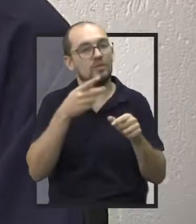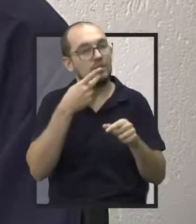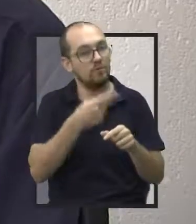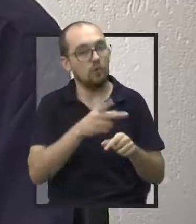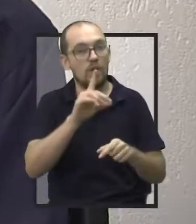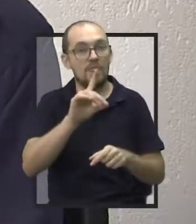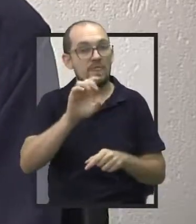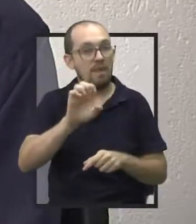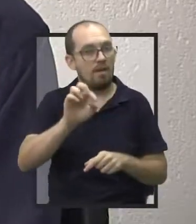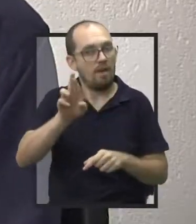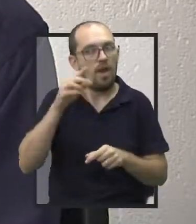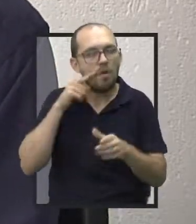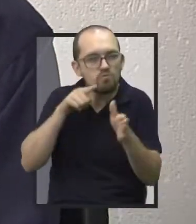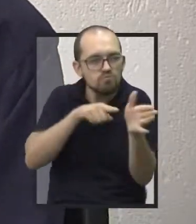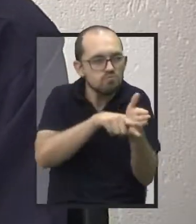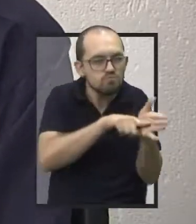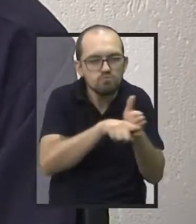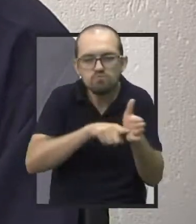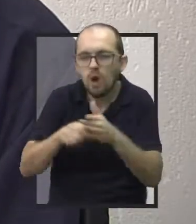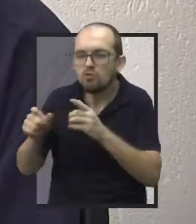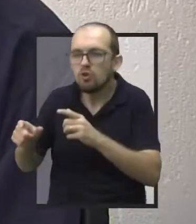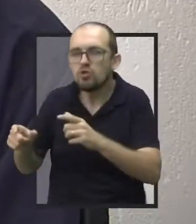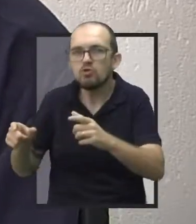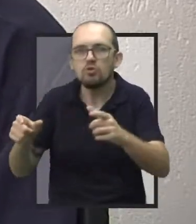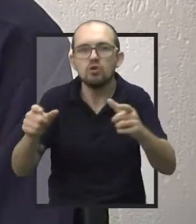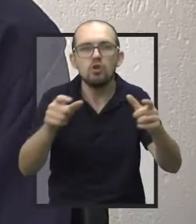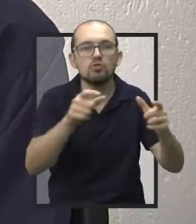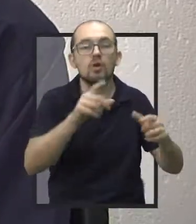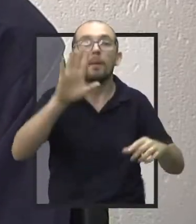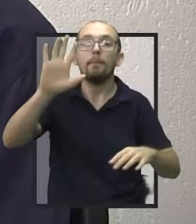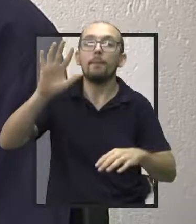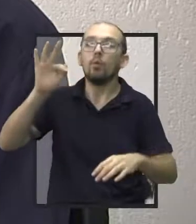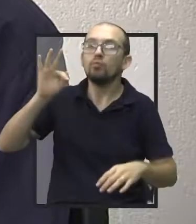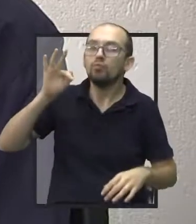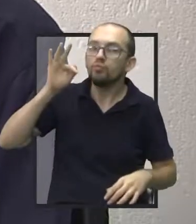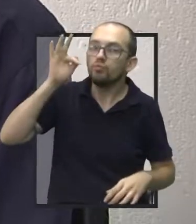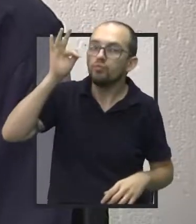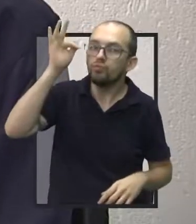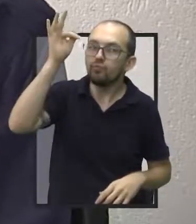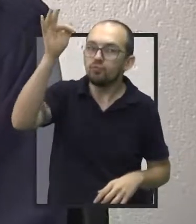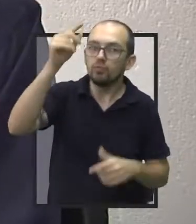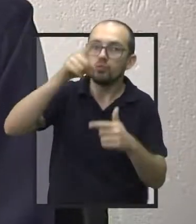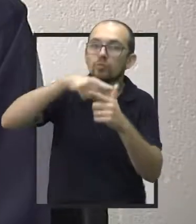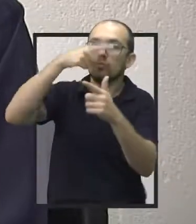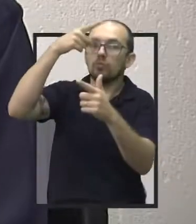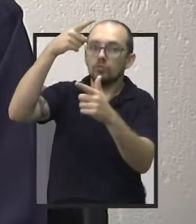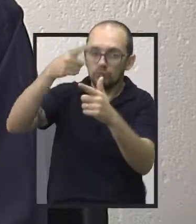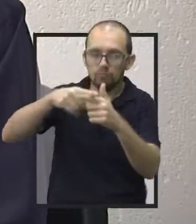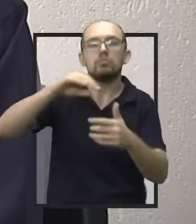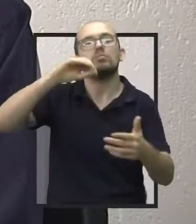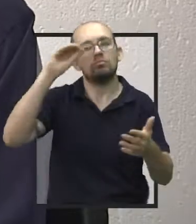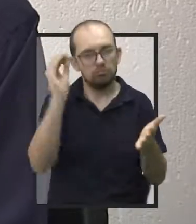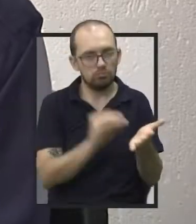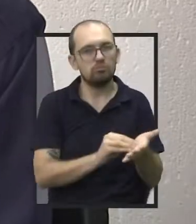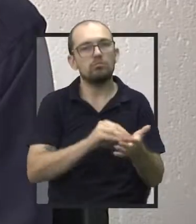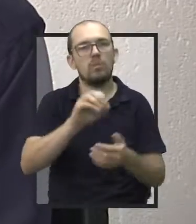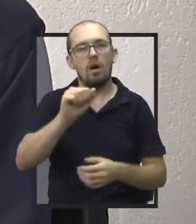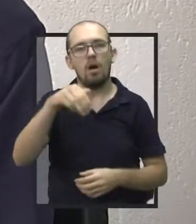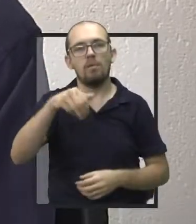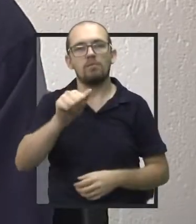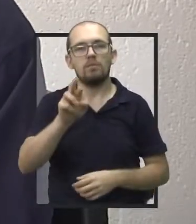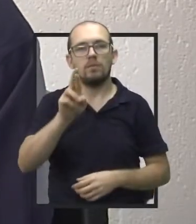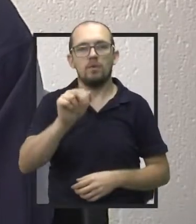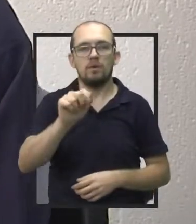deve já está fazendo um levantamento e num segundo programa de recapeamento será incluída a estrada da amaralina nós esperamos